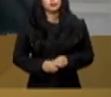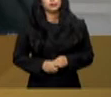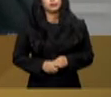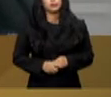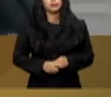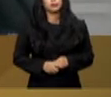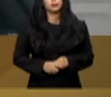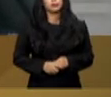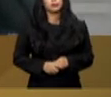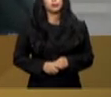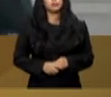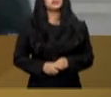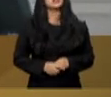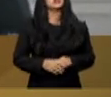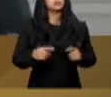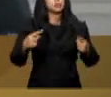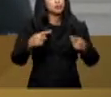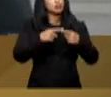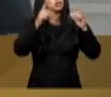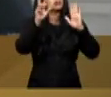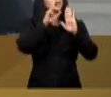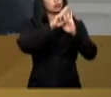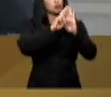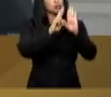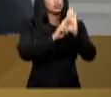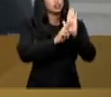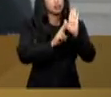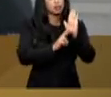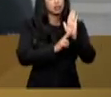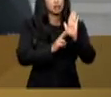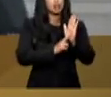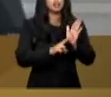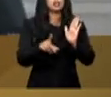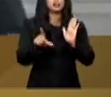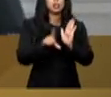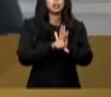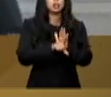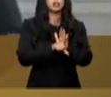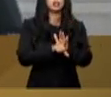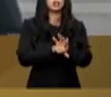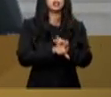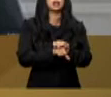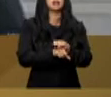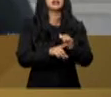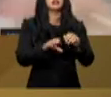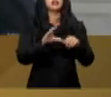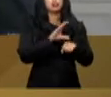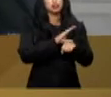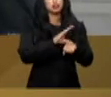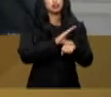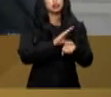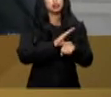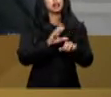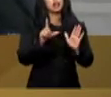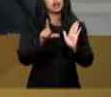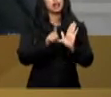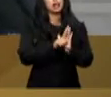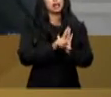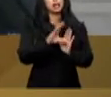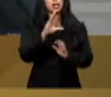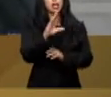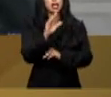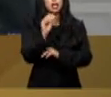já devidamente regulamentadas pela Lei Complementar 87 de 96, a denominada Lei